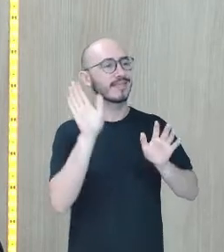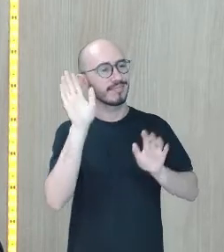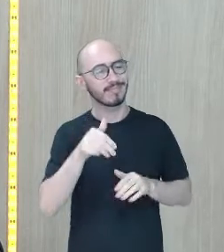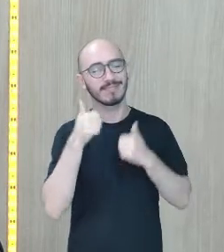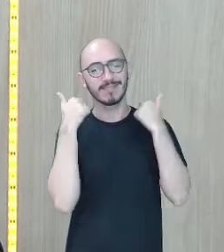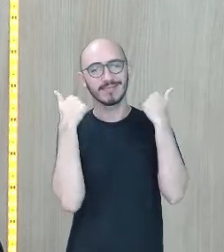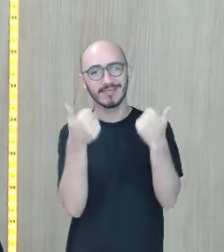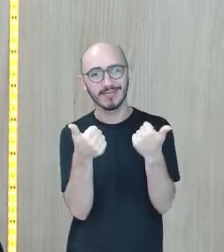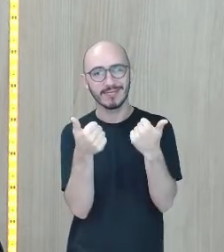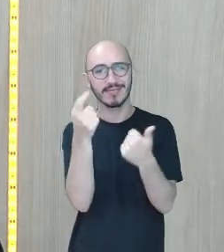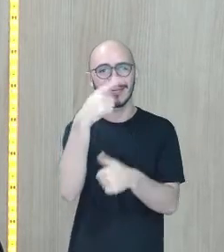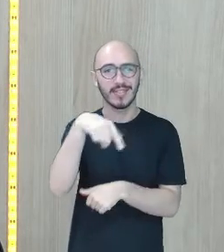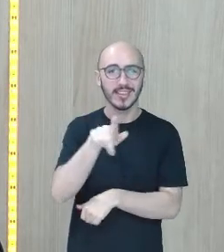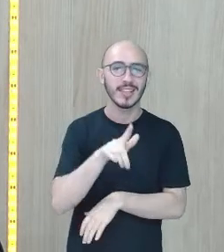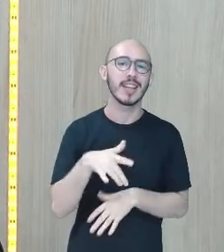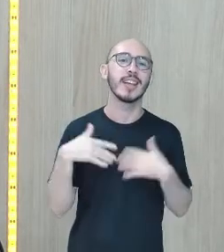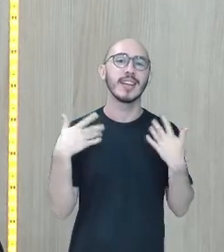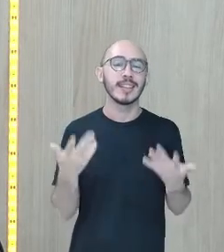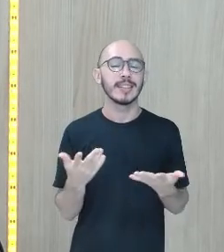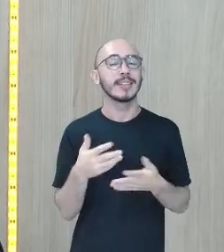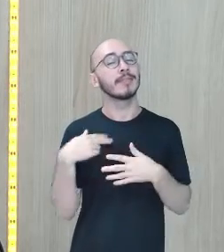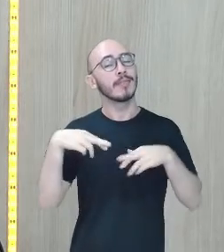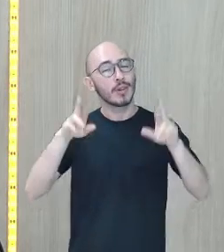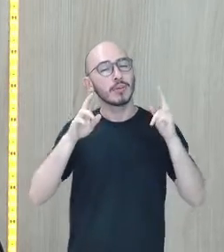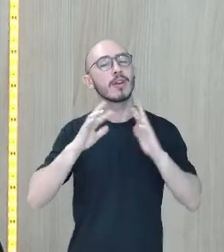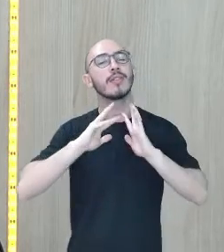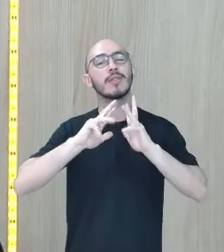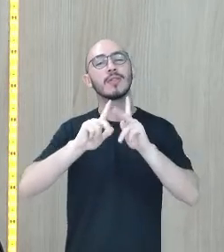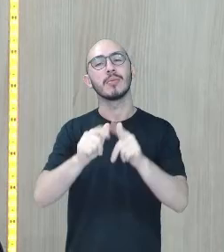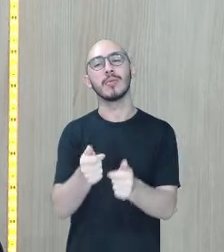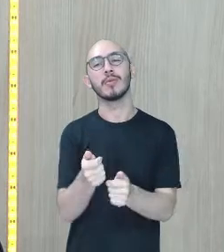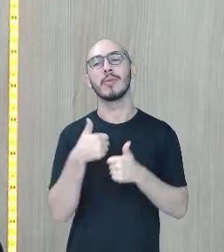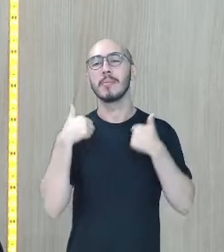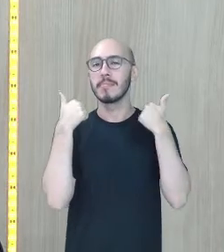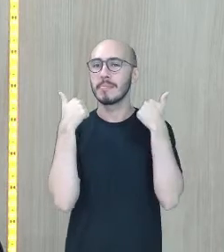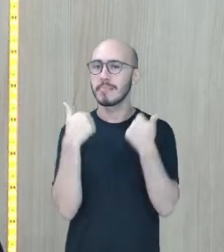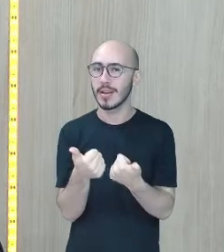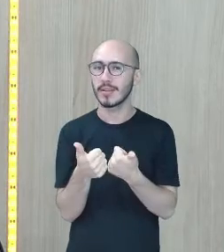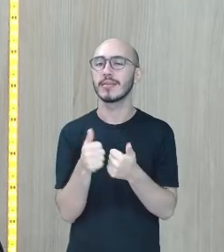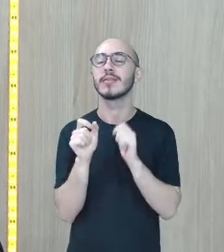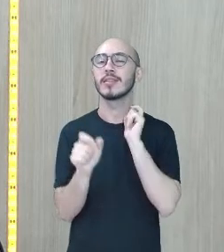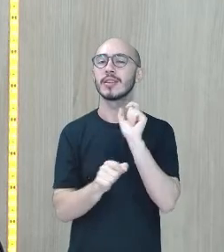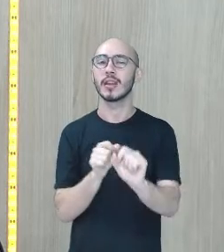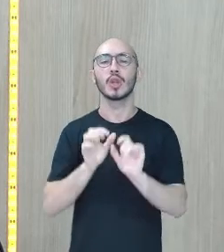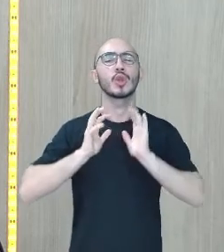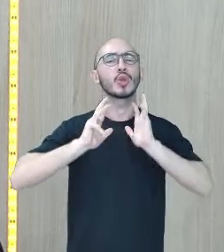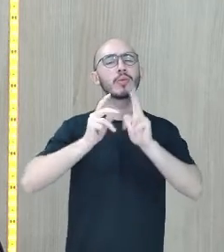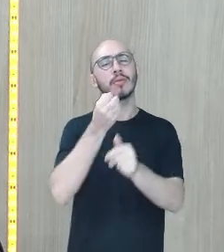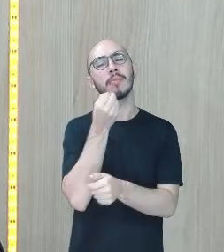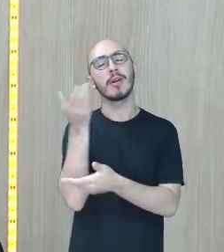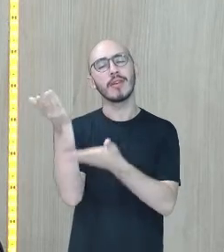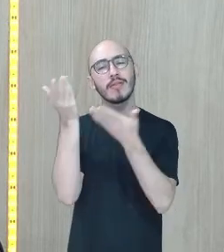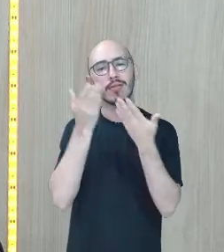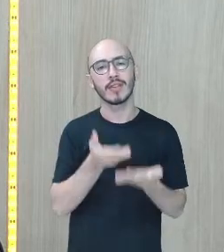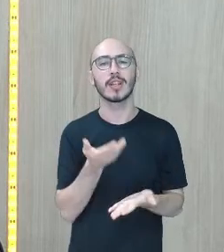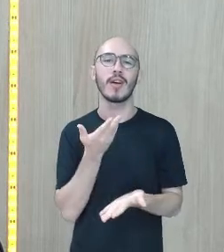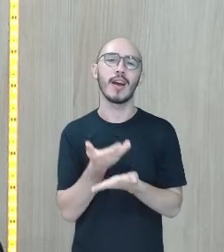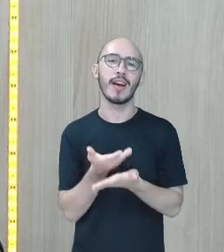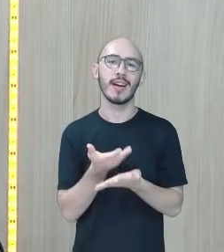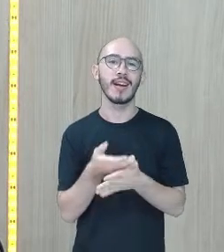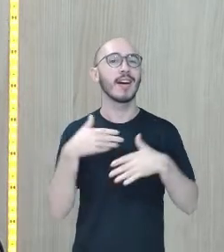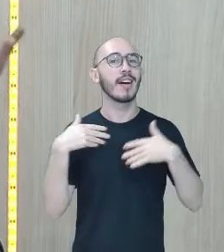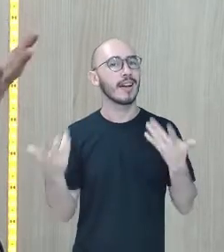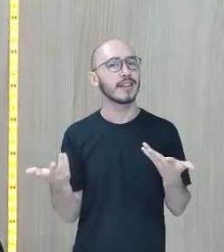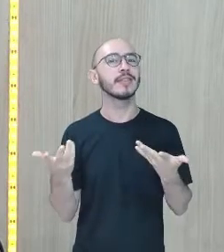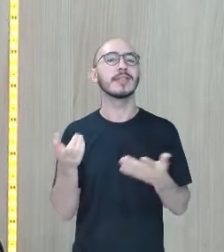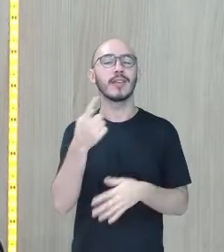isso. E aí, pessoas, tudo bem com vocês? Espero que todos estejam bem. Sejam todos e todas bem-vindos e bem-vindas, né? Aí a mais